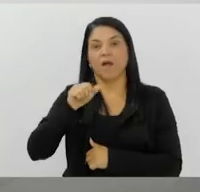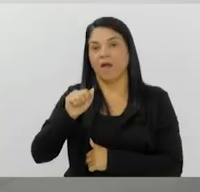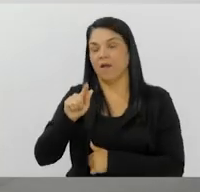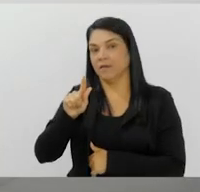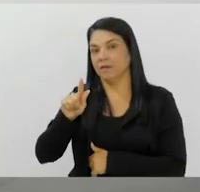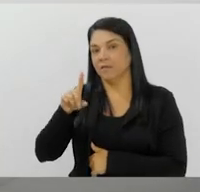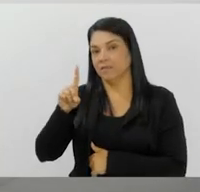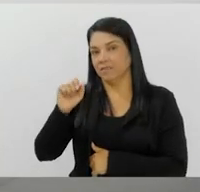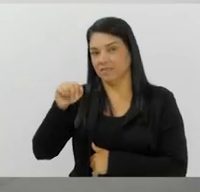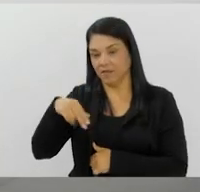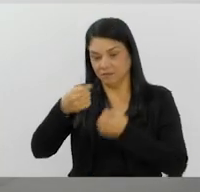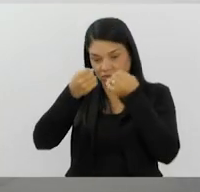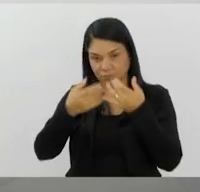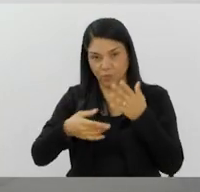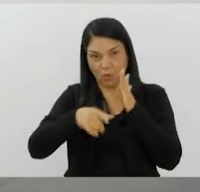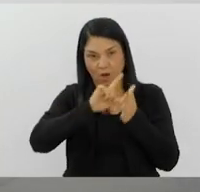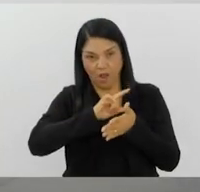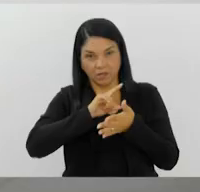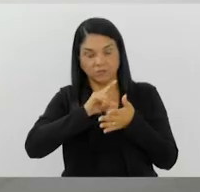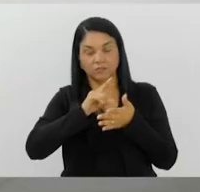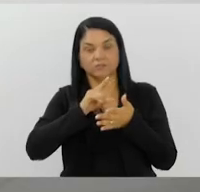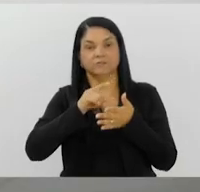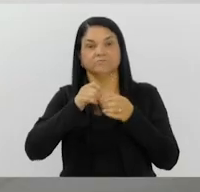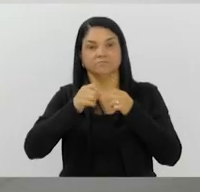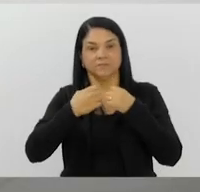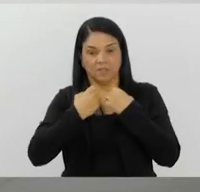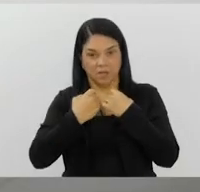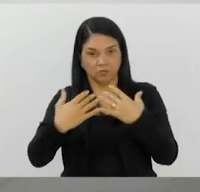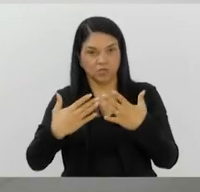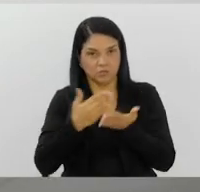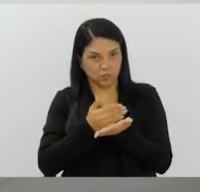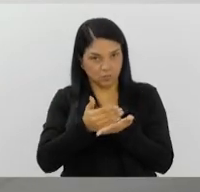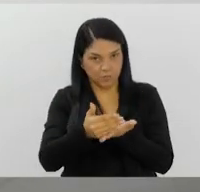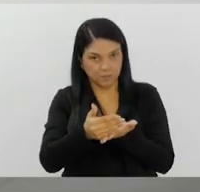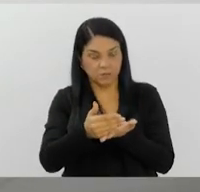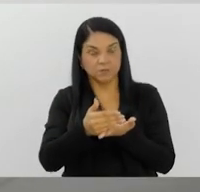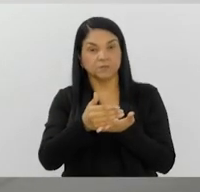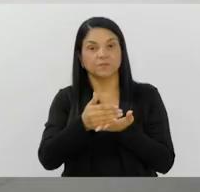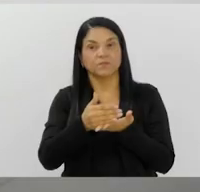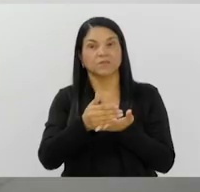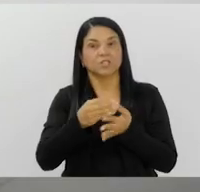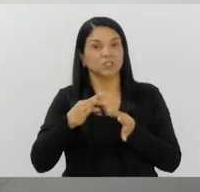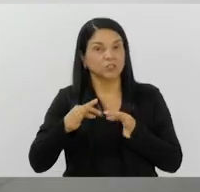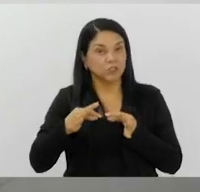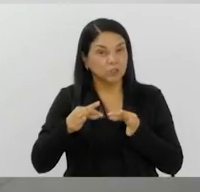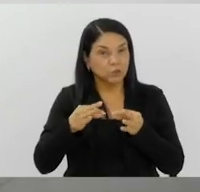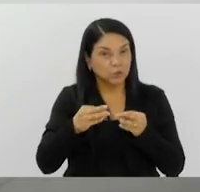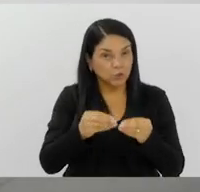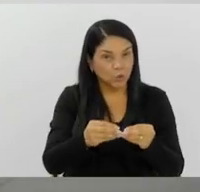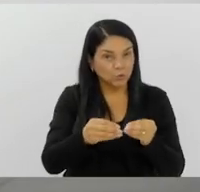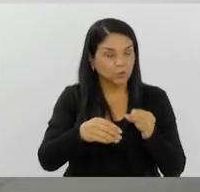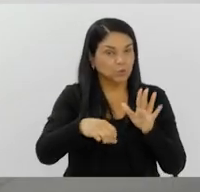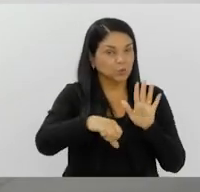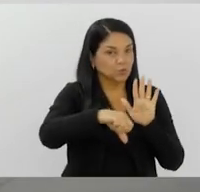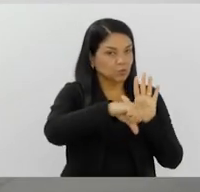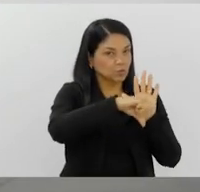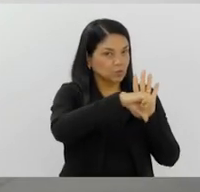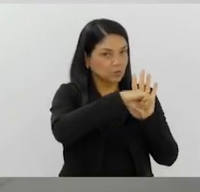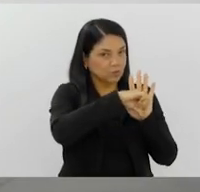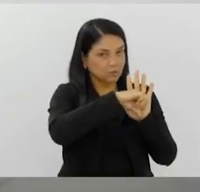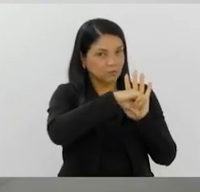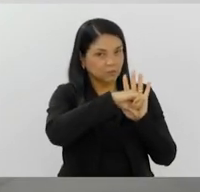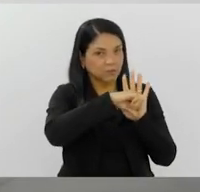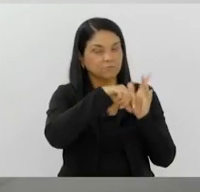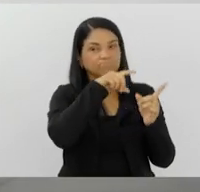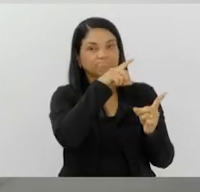que fez no início da nossa audiência foi que dentre todos os crimes que já foram